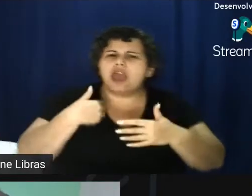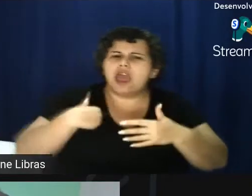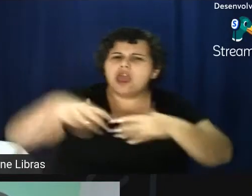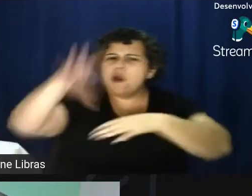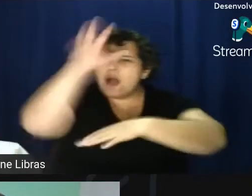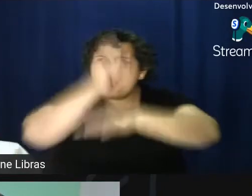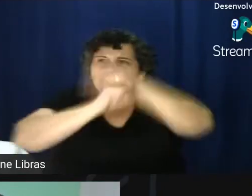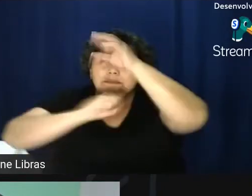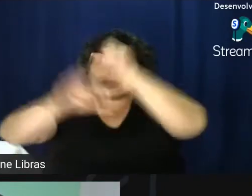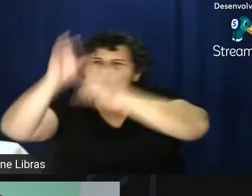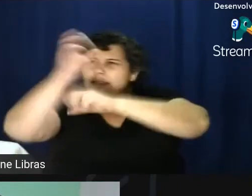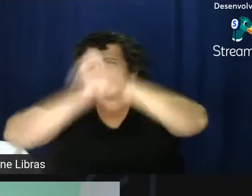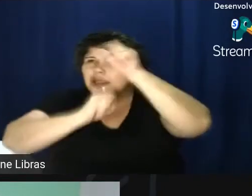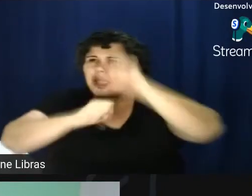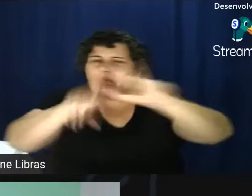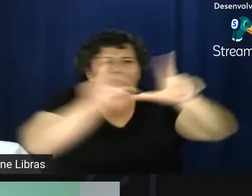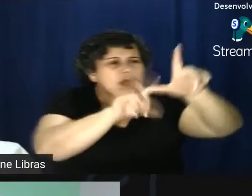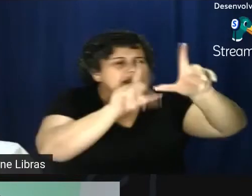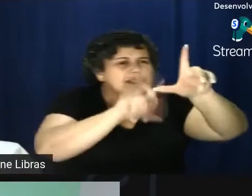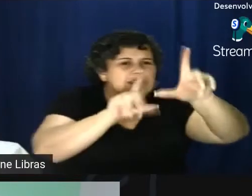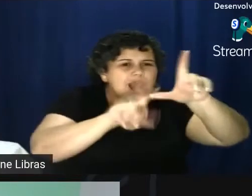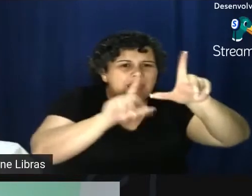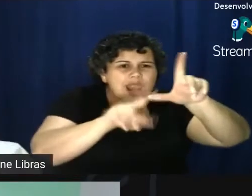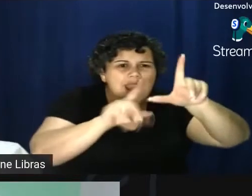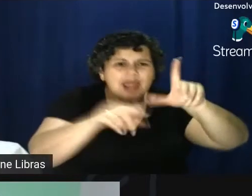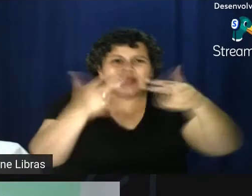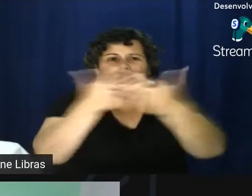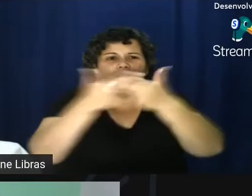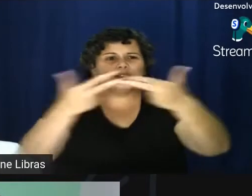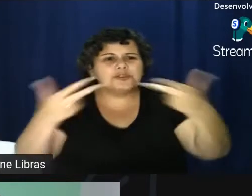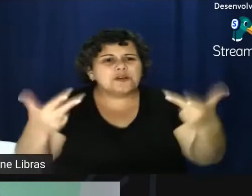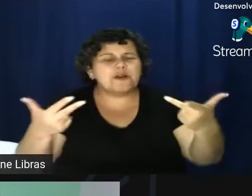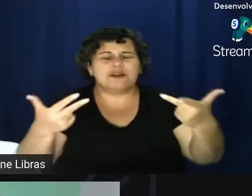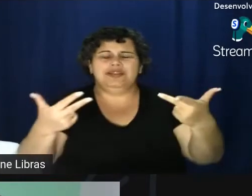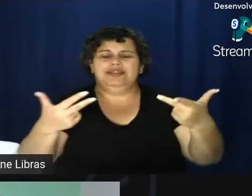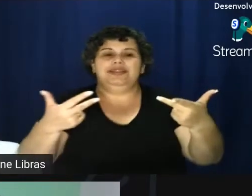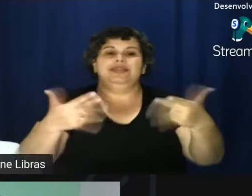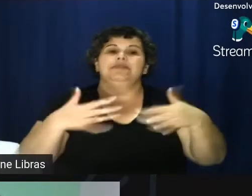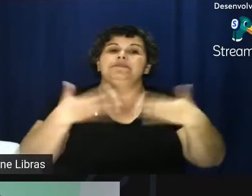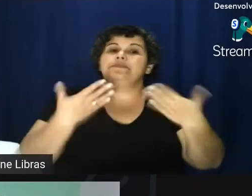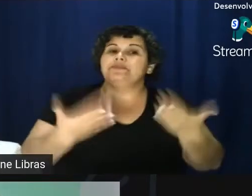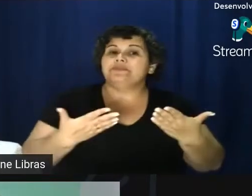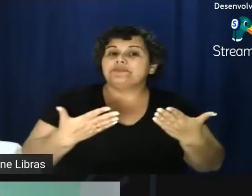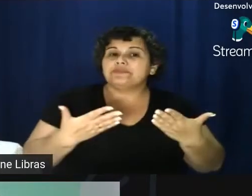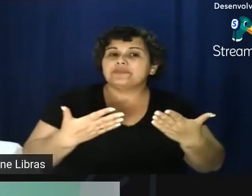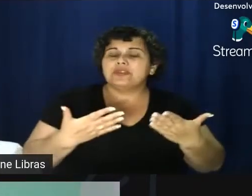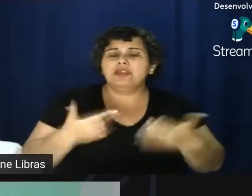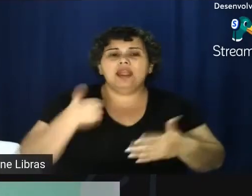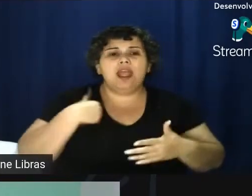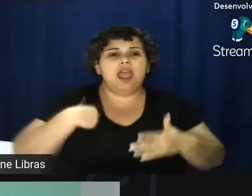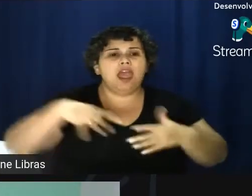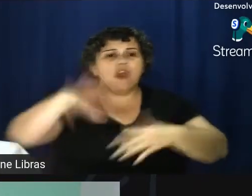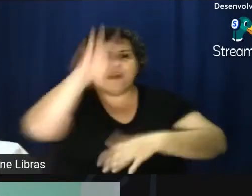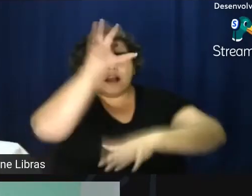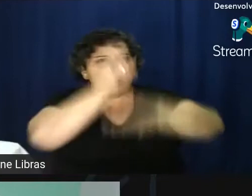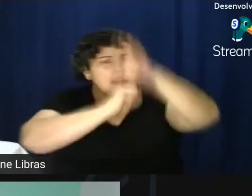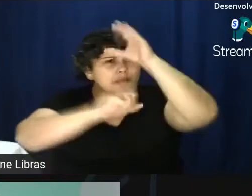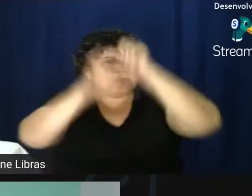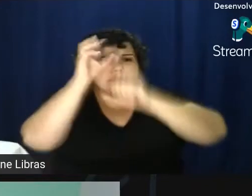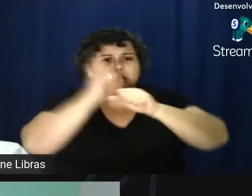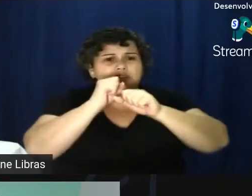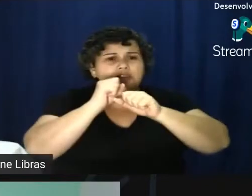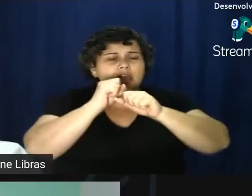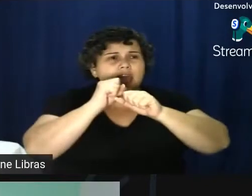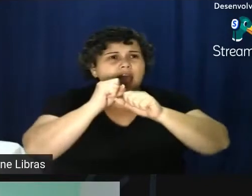né? A, B, C, D e tal. Fui aprendendo a soletrar. E aí, quando eu aprendi a soletrar, o apontamento